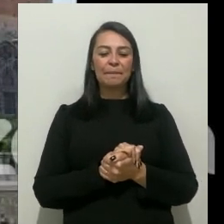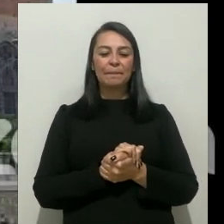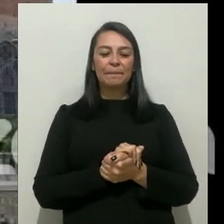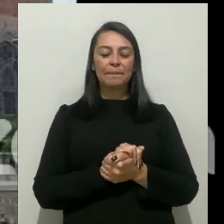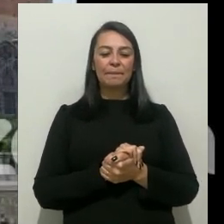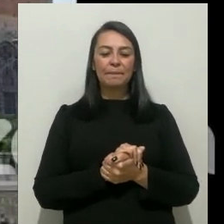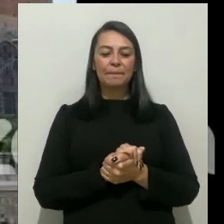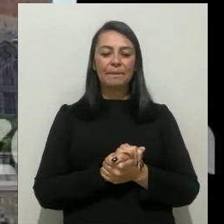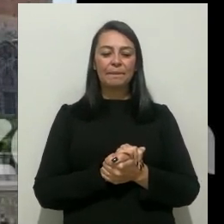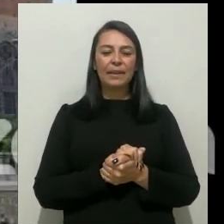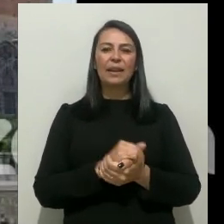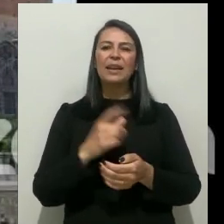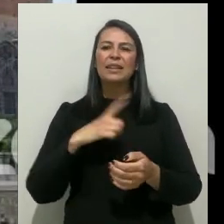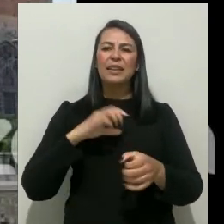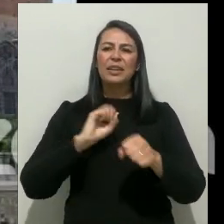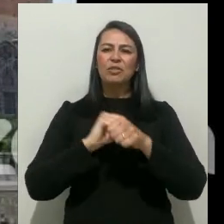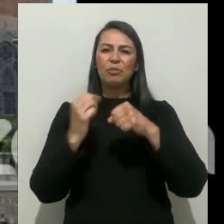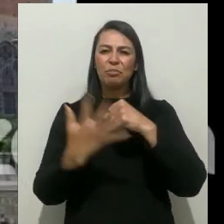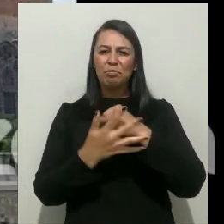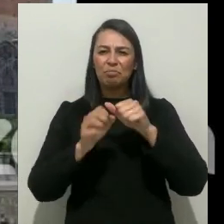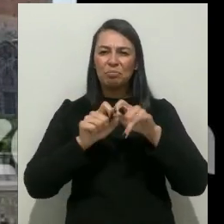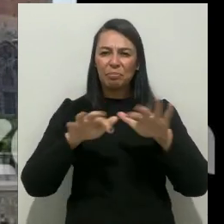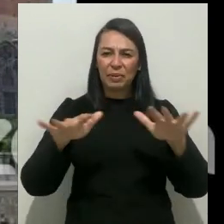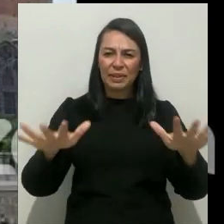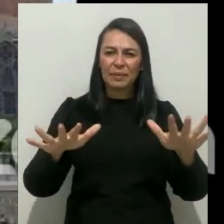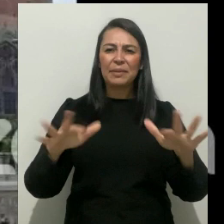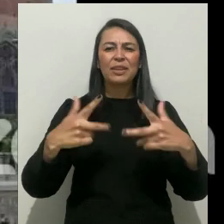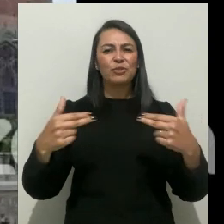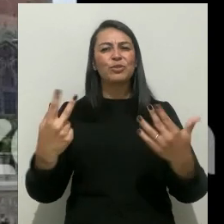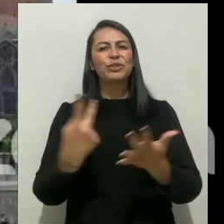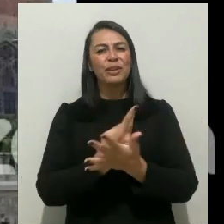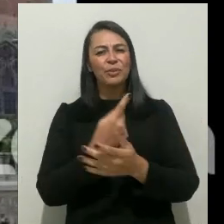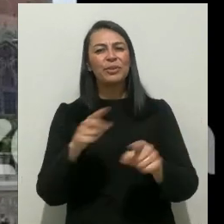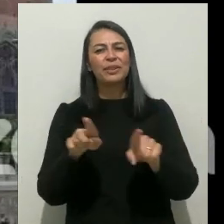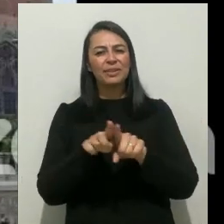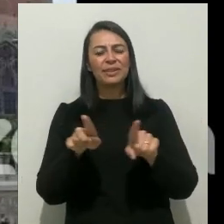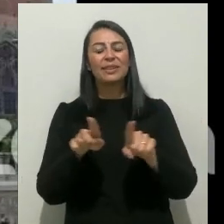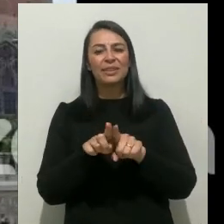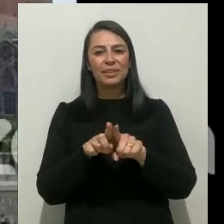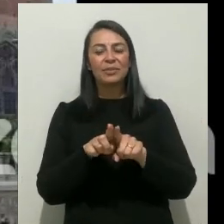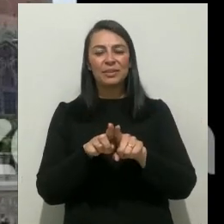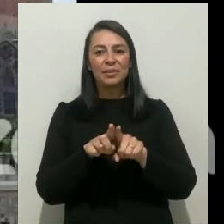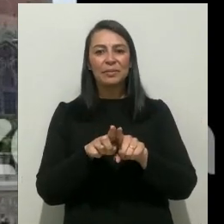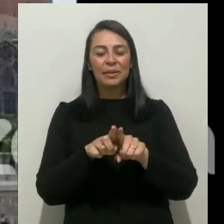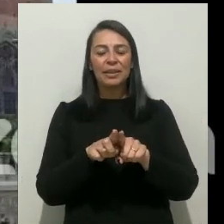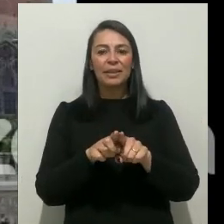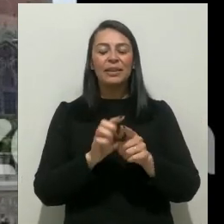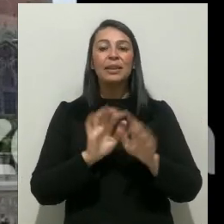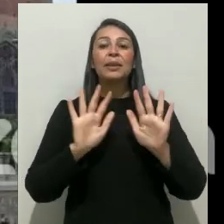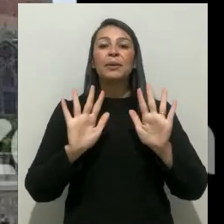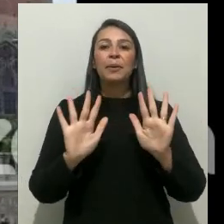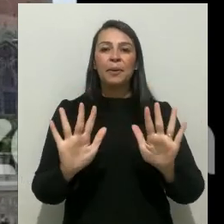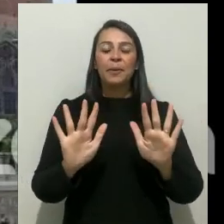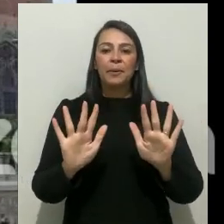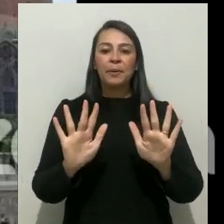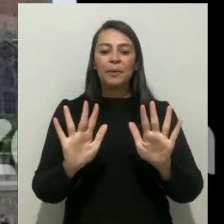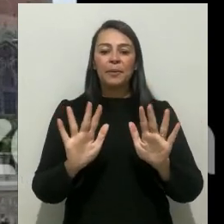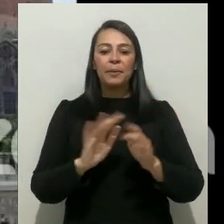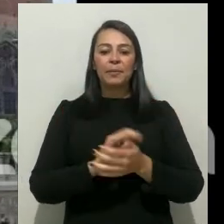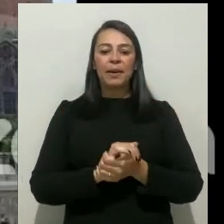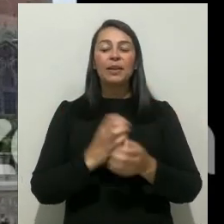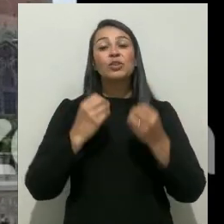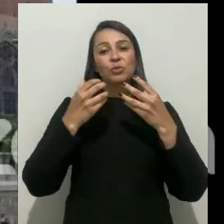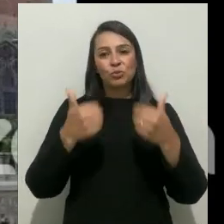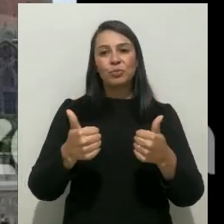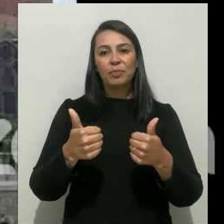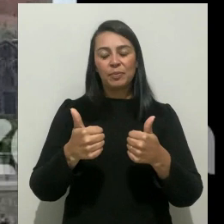obra, pandemia, a obra começou na pandemia, e veio cheio no ano passado, mas né, tá tudo